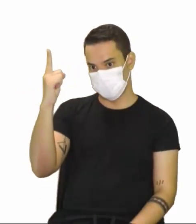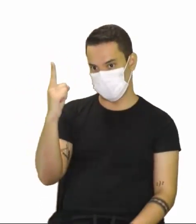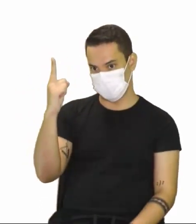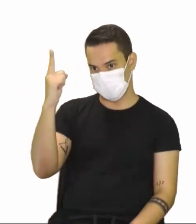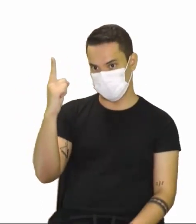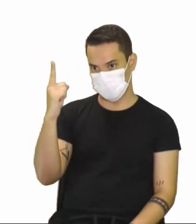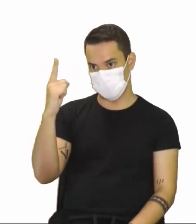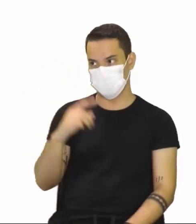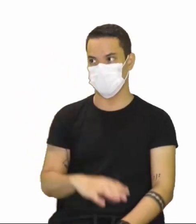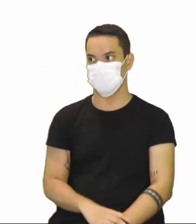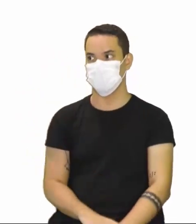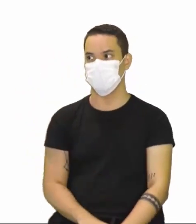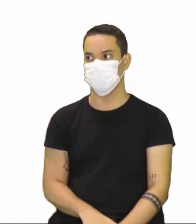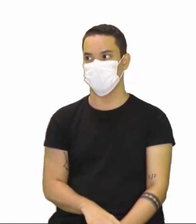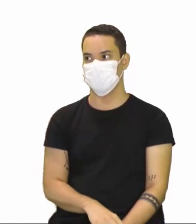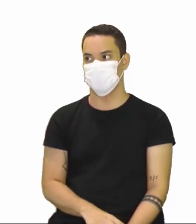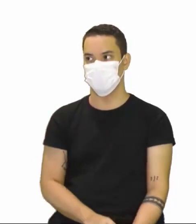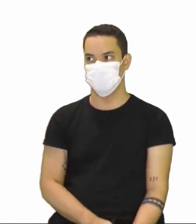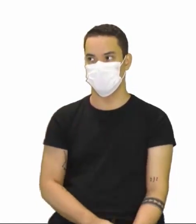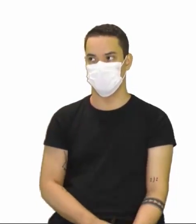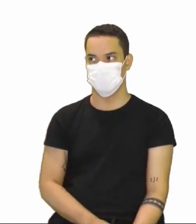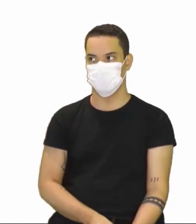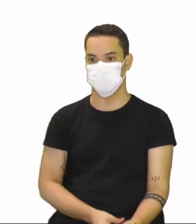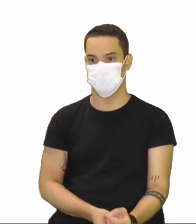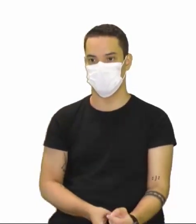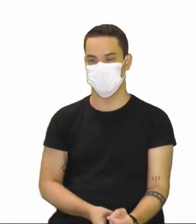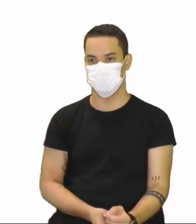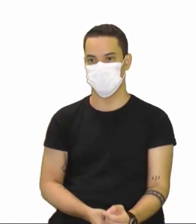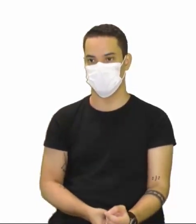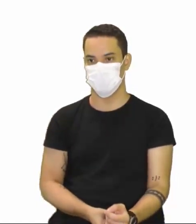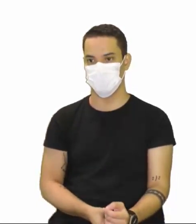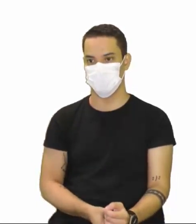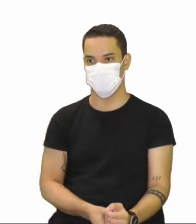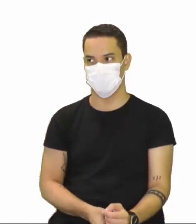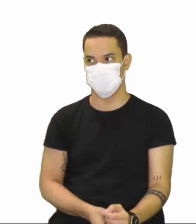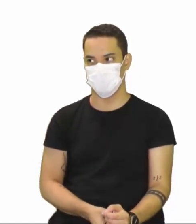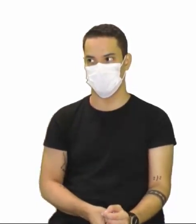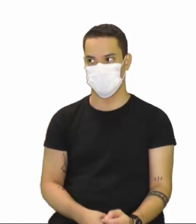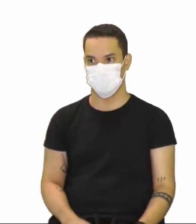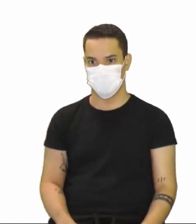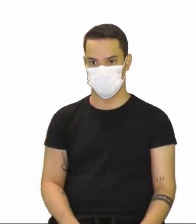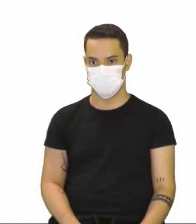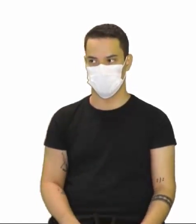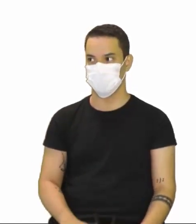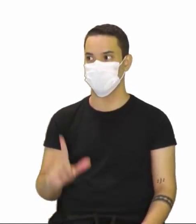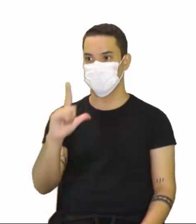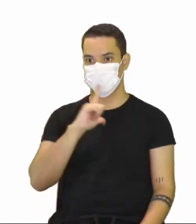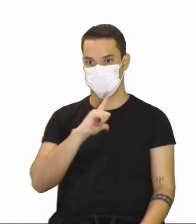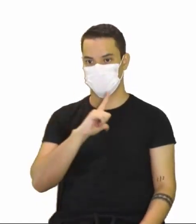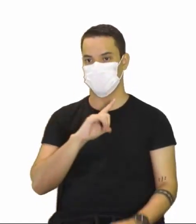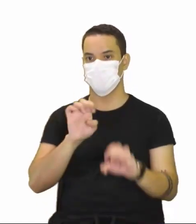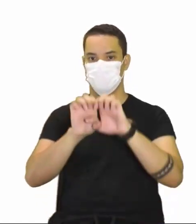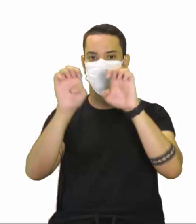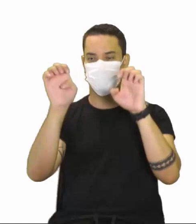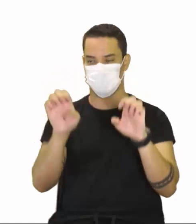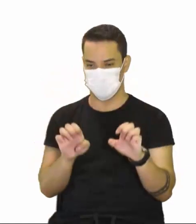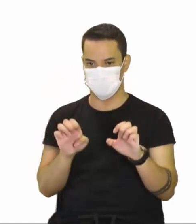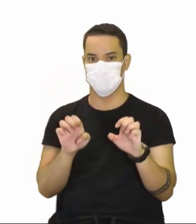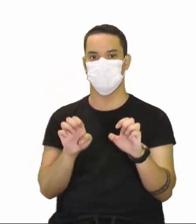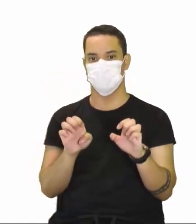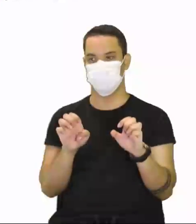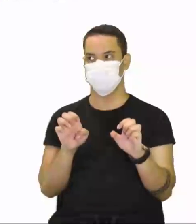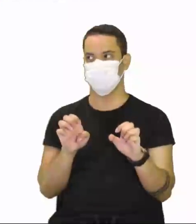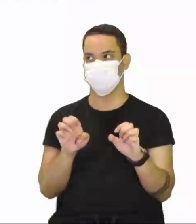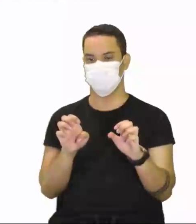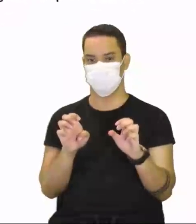elétrons na última camada, e ele compartilha um elétron de cada. Aí nós temos a estrutura de Lewis, nós temos a